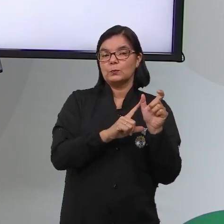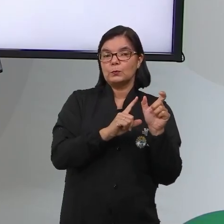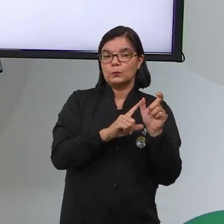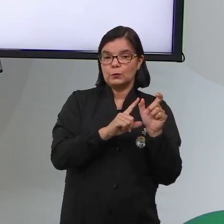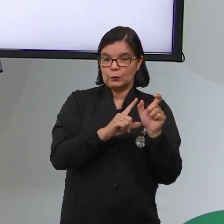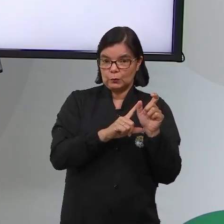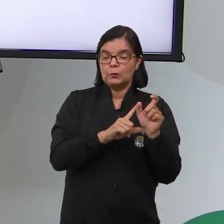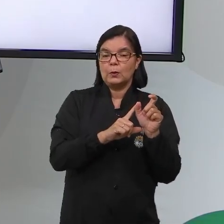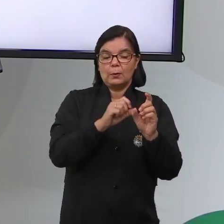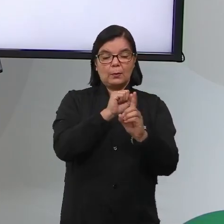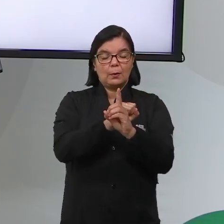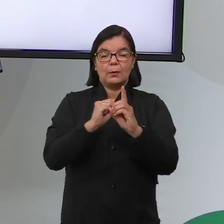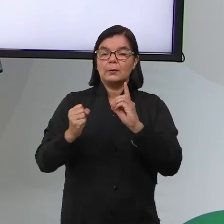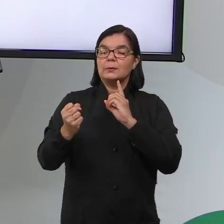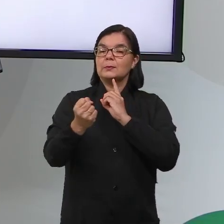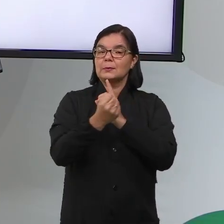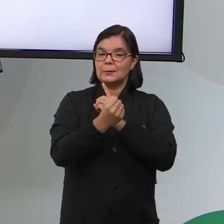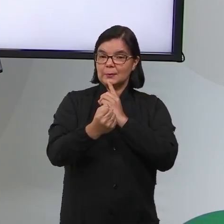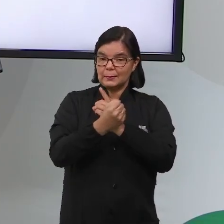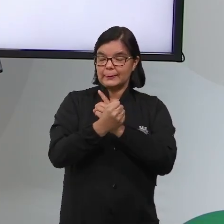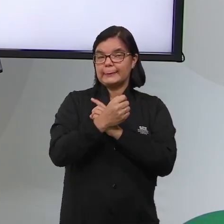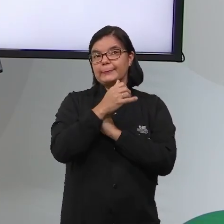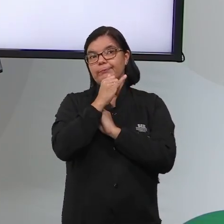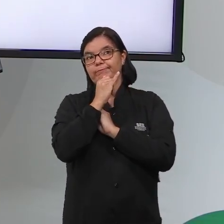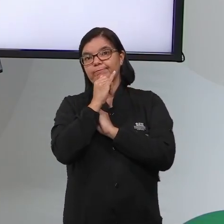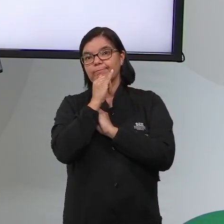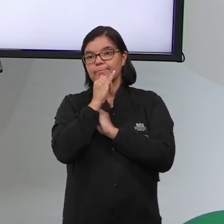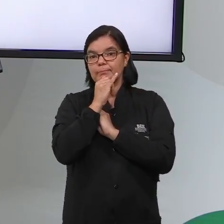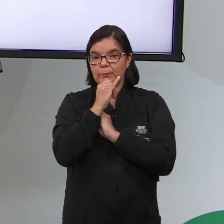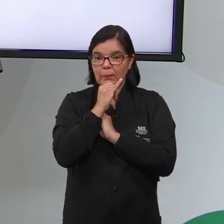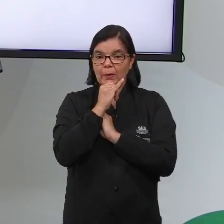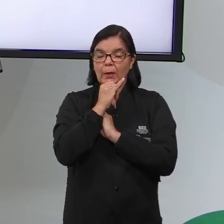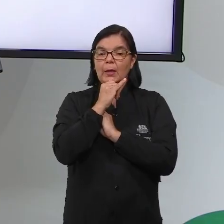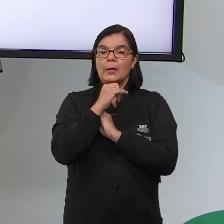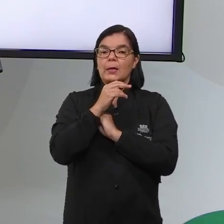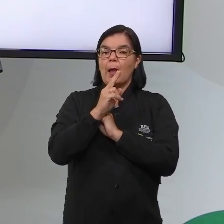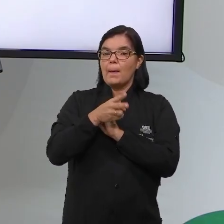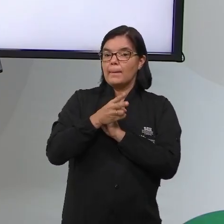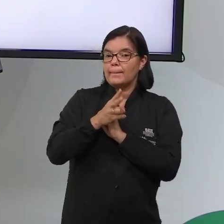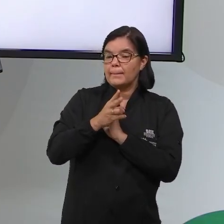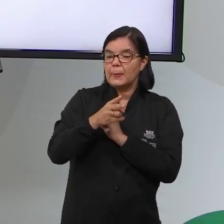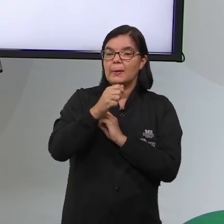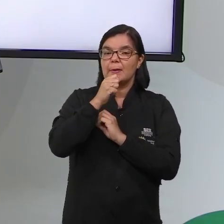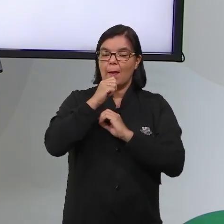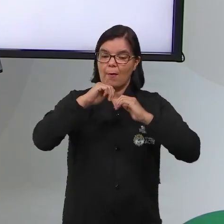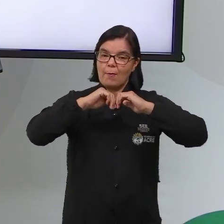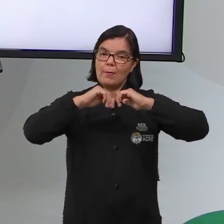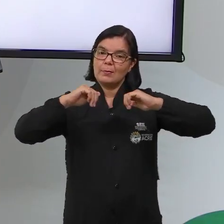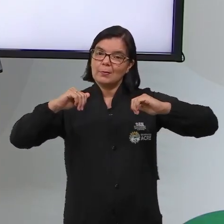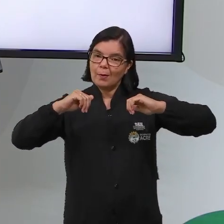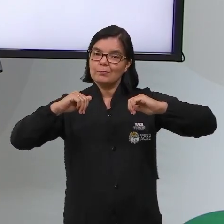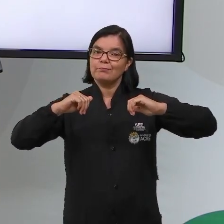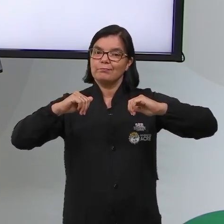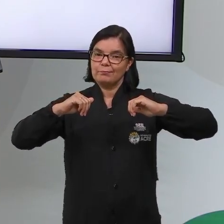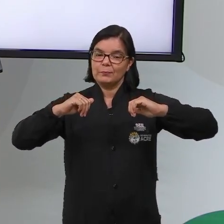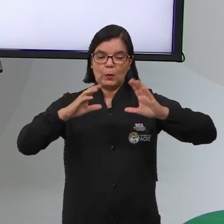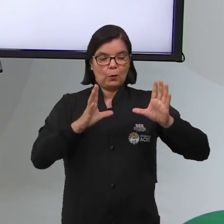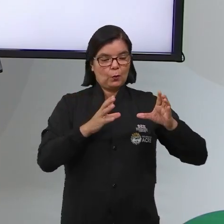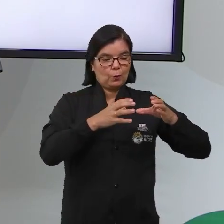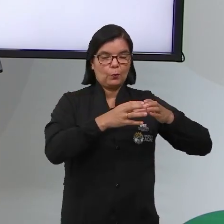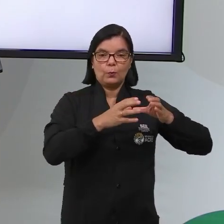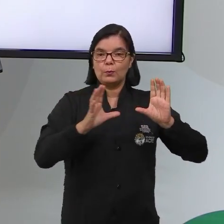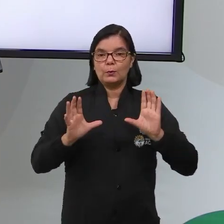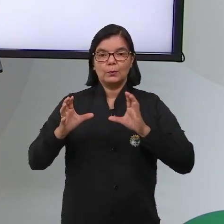fragmentação na sociedade, digamos assim, em que a mesma ela se divide em determinados